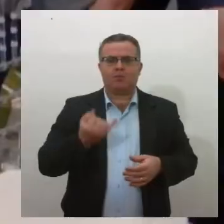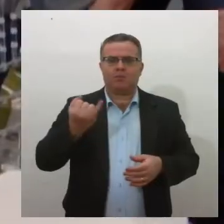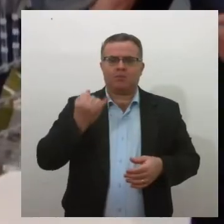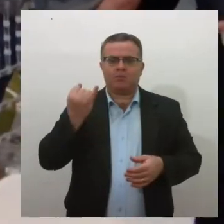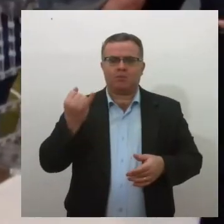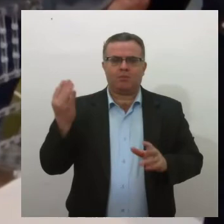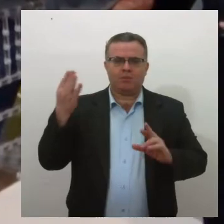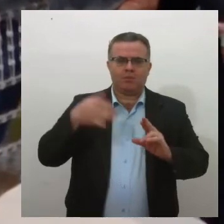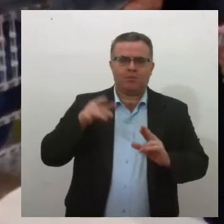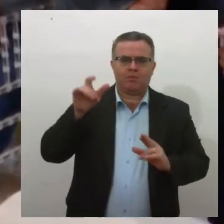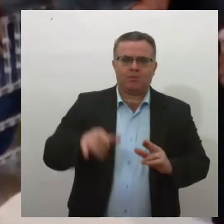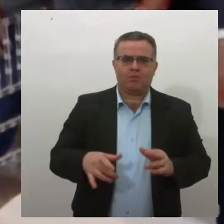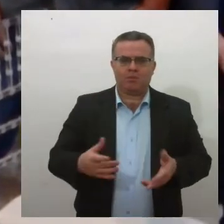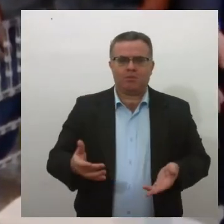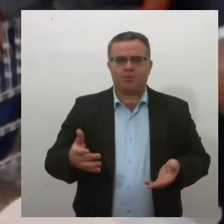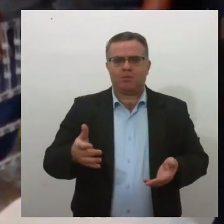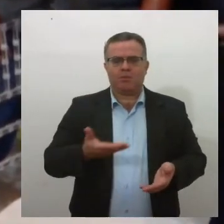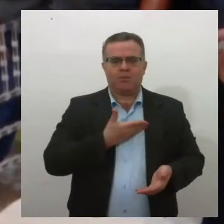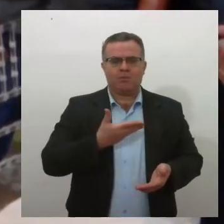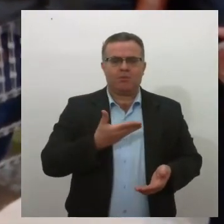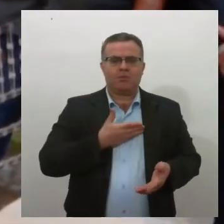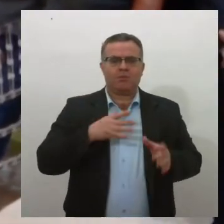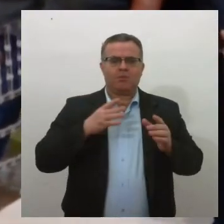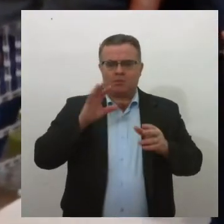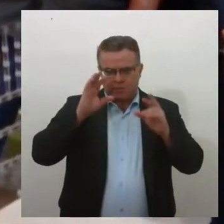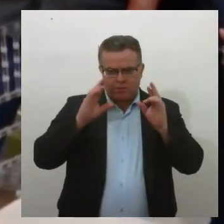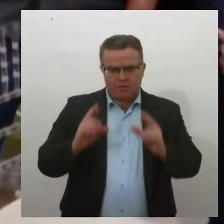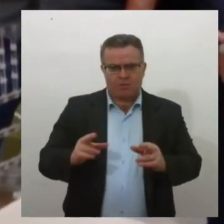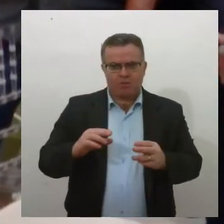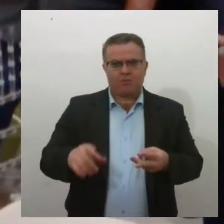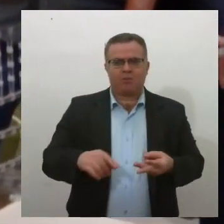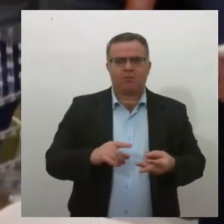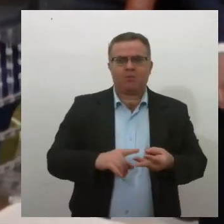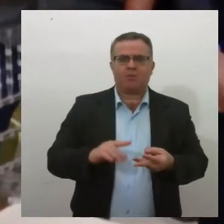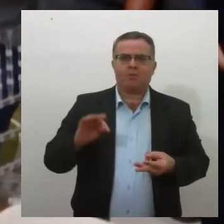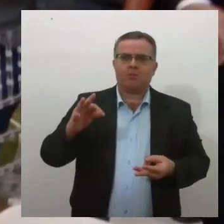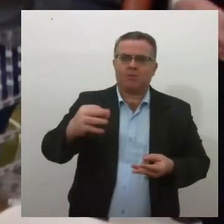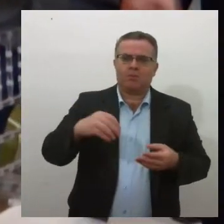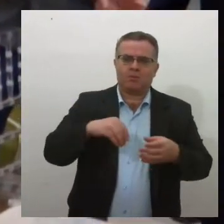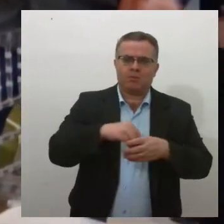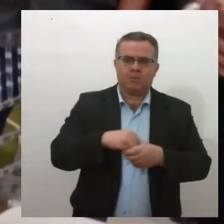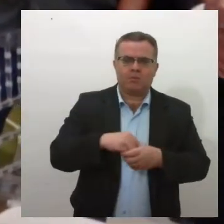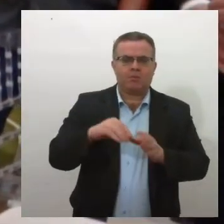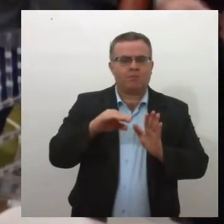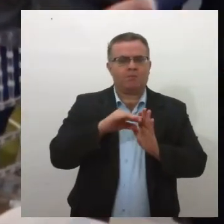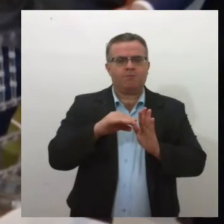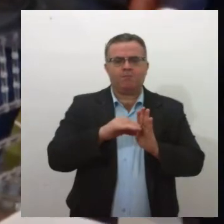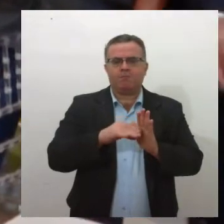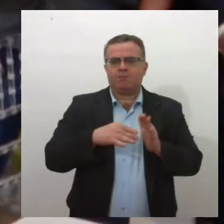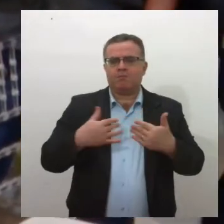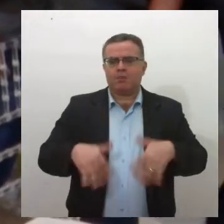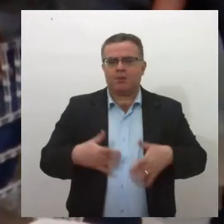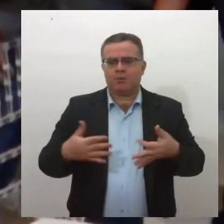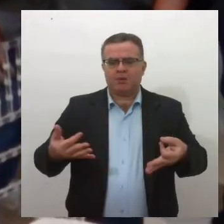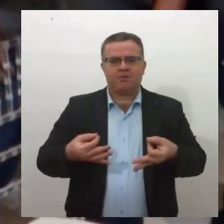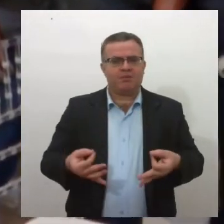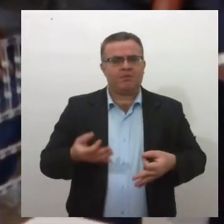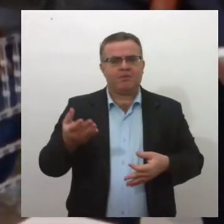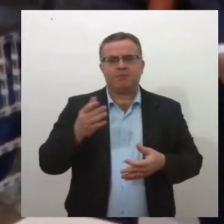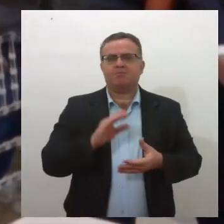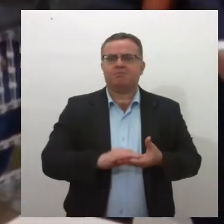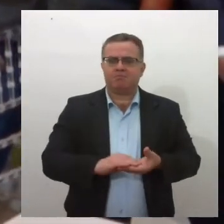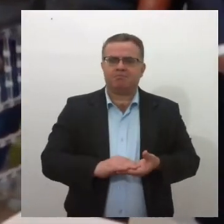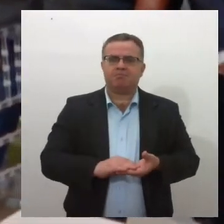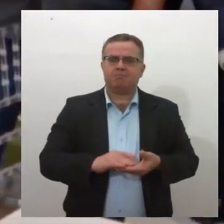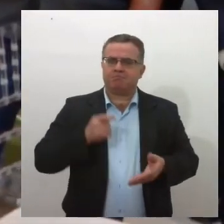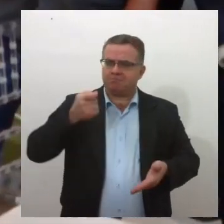legado. É a grandeza, a amizade, né? O respeito, né? Isso tudo soma, isso é um legado que você constrói com